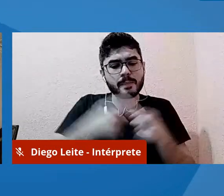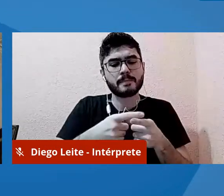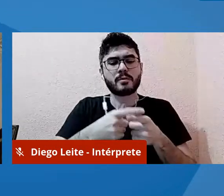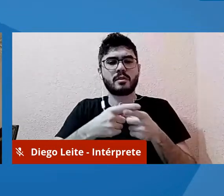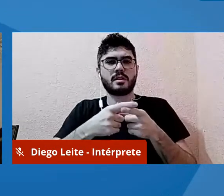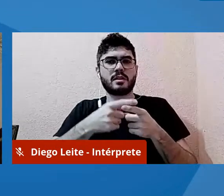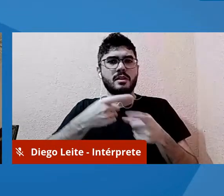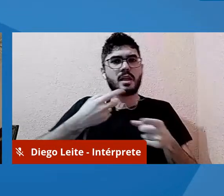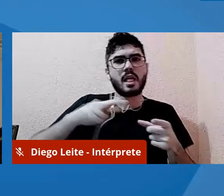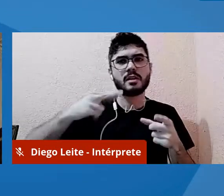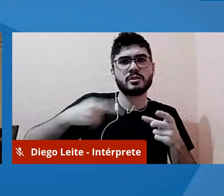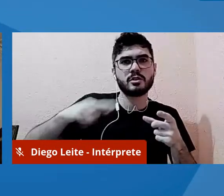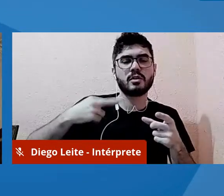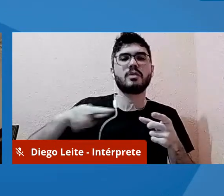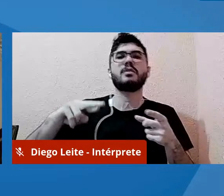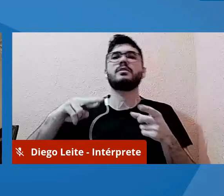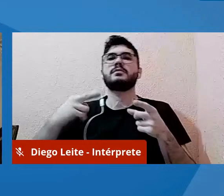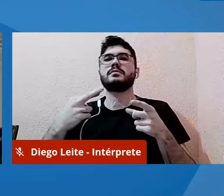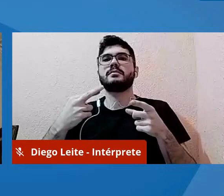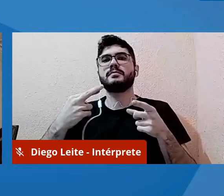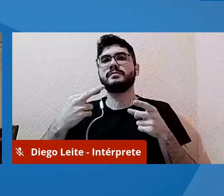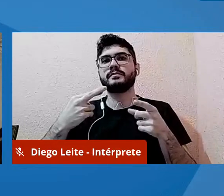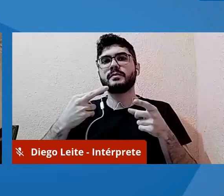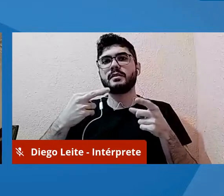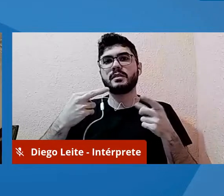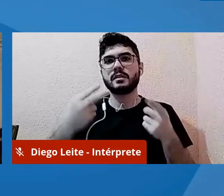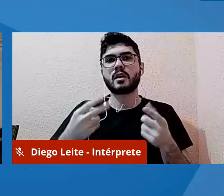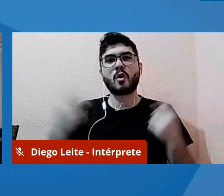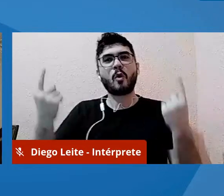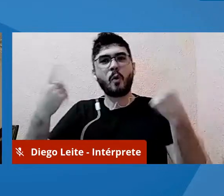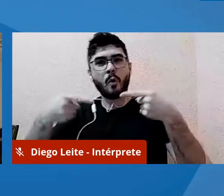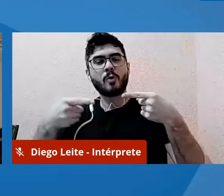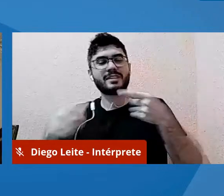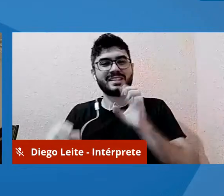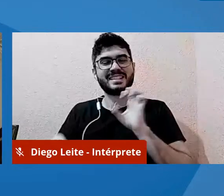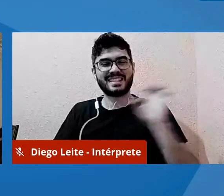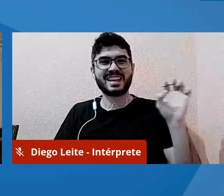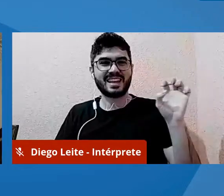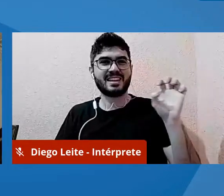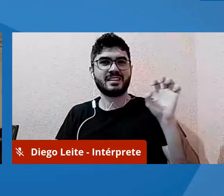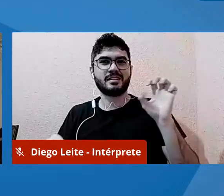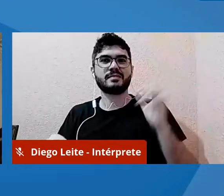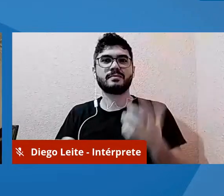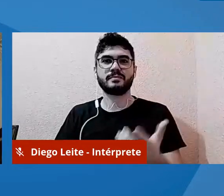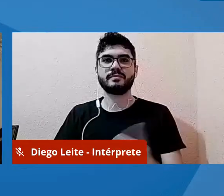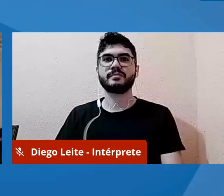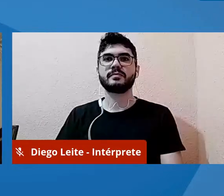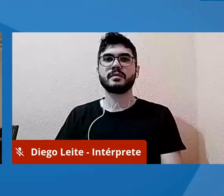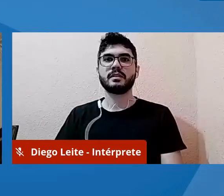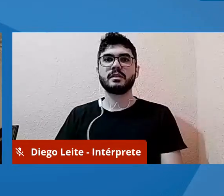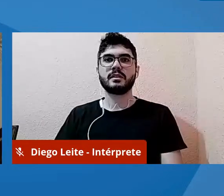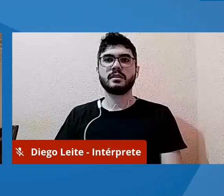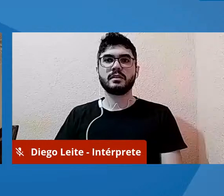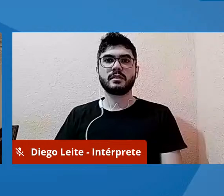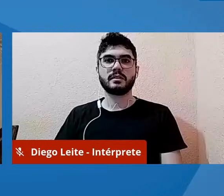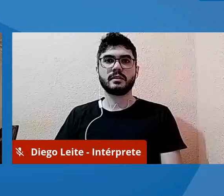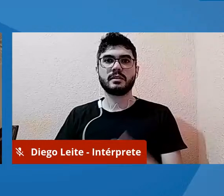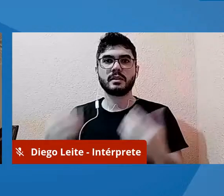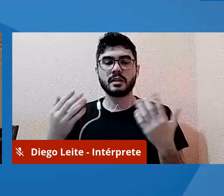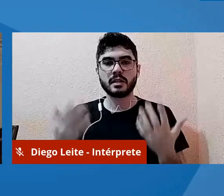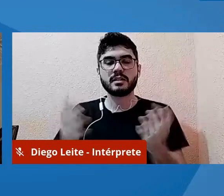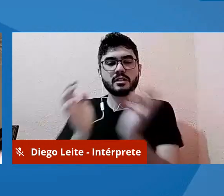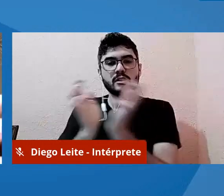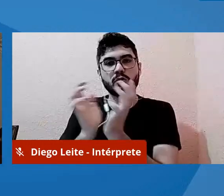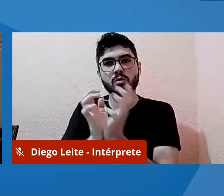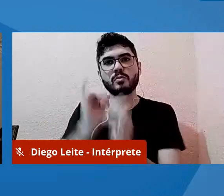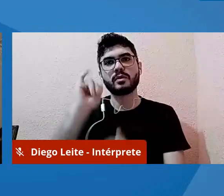particular os muçulmanos, né? Contra a esquerda, evidentemente. Bom, então, esse Modi hinduísta, que tem que ver